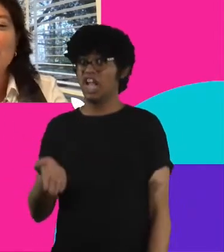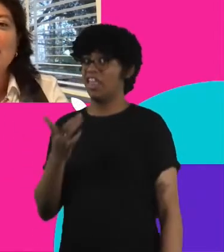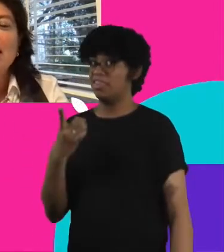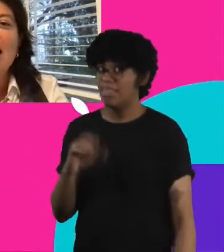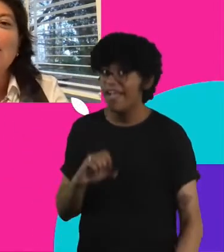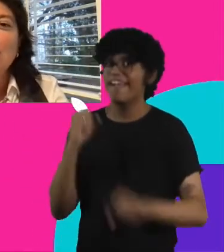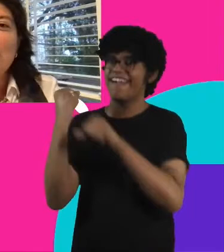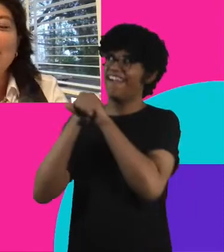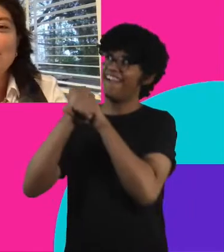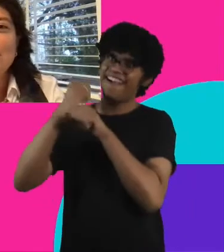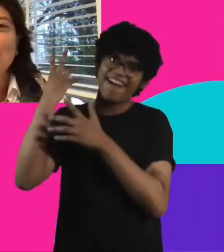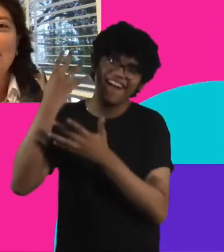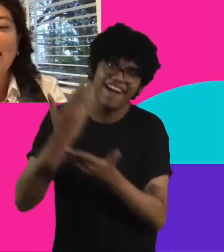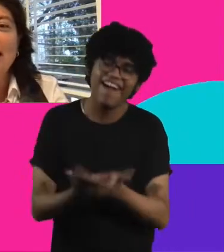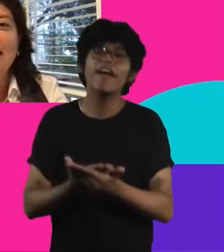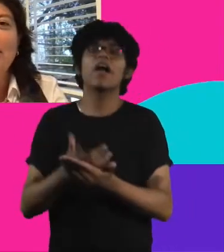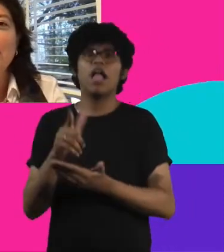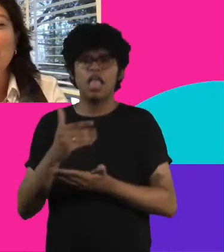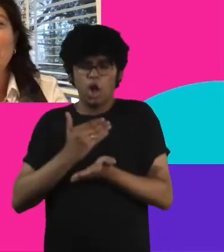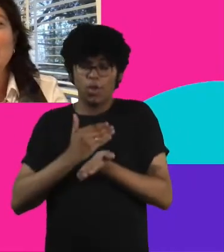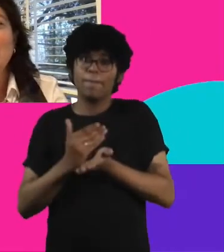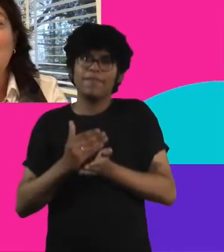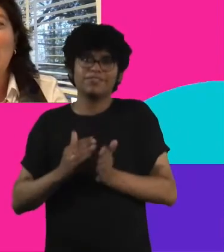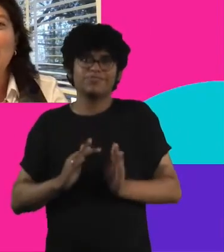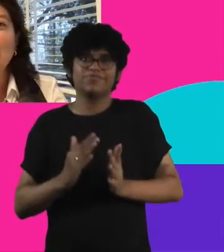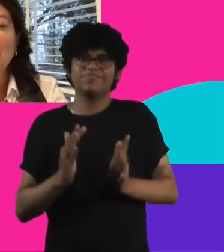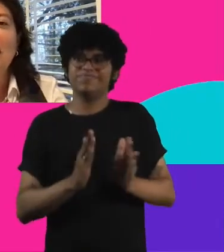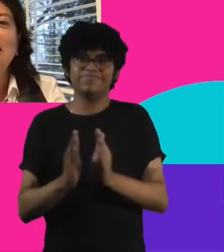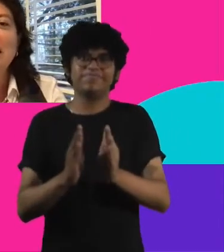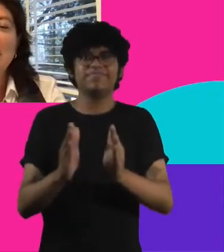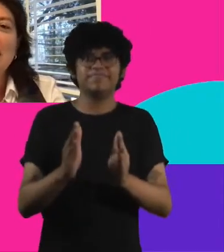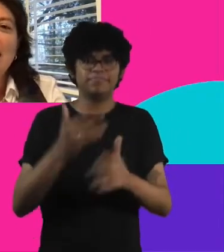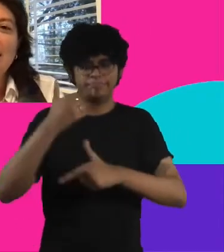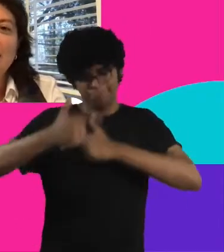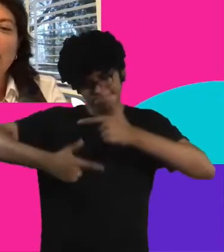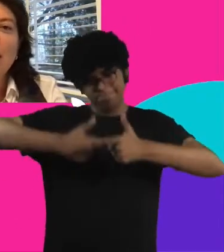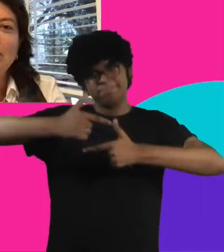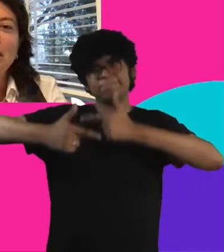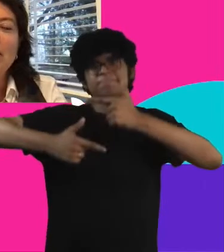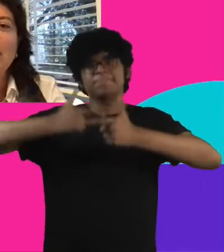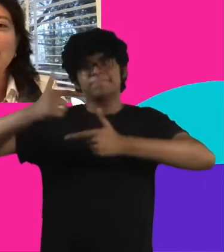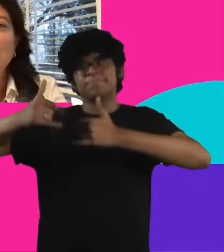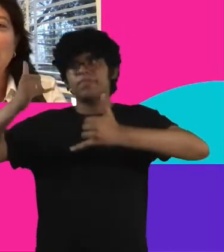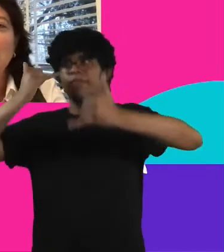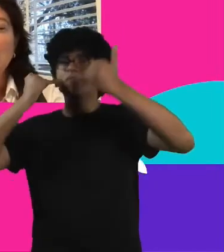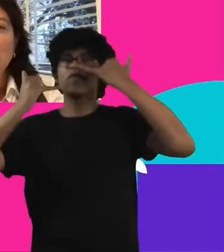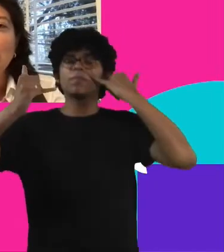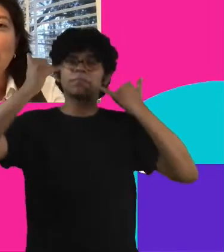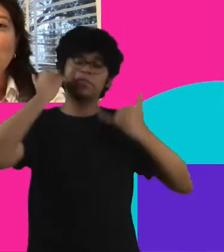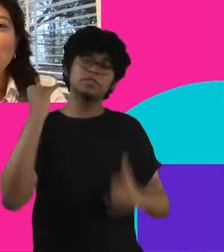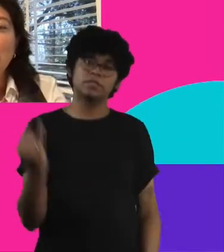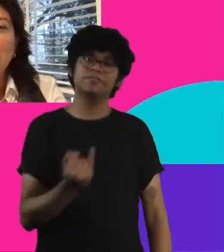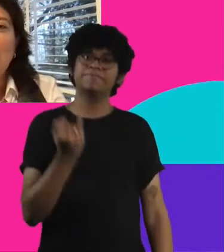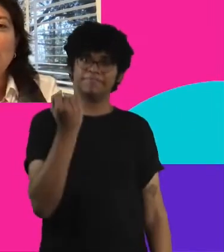festival. Já é um começo de uma jornada incrível aí desse trabalho de trazer essas informações relevantes aí